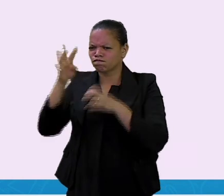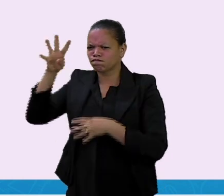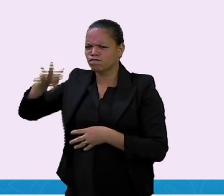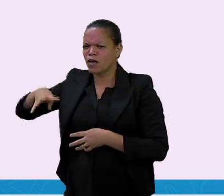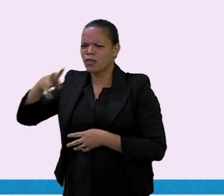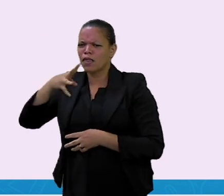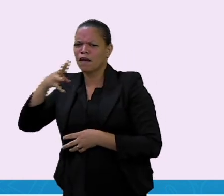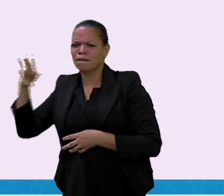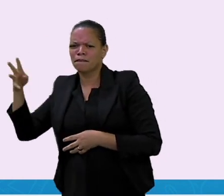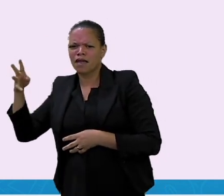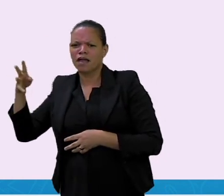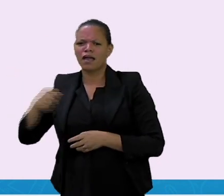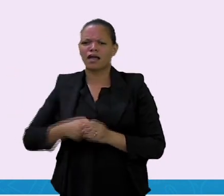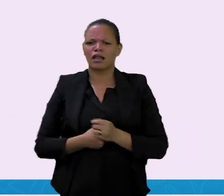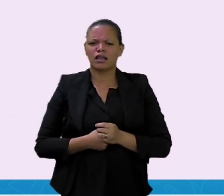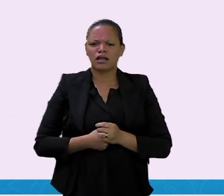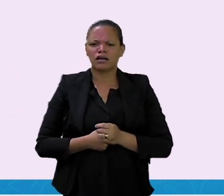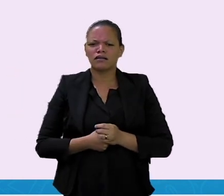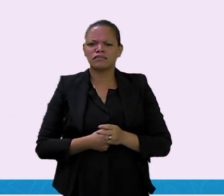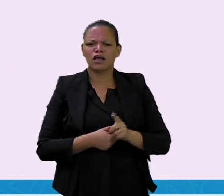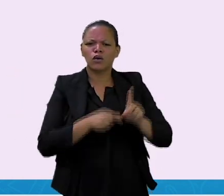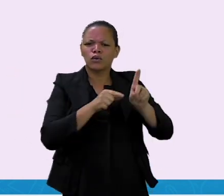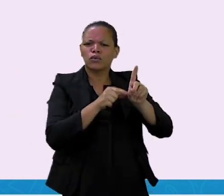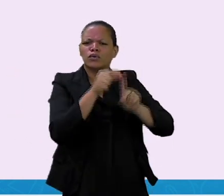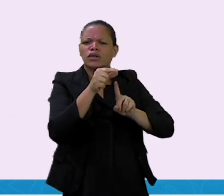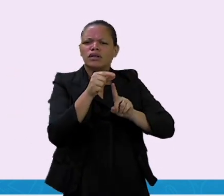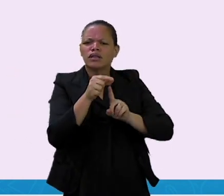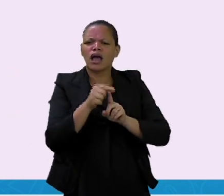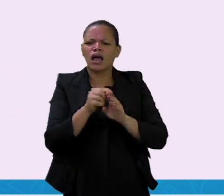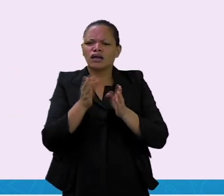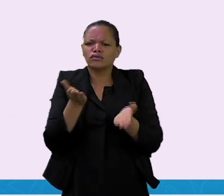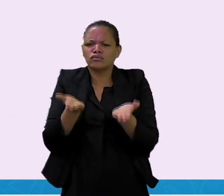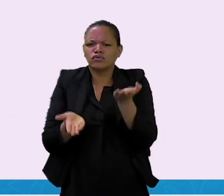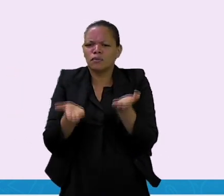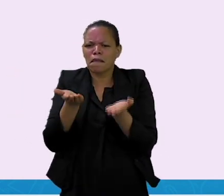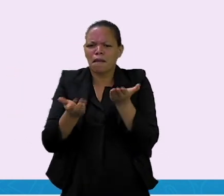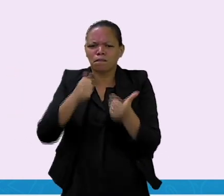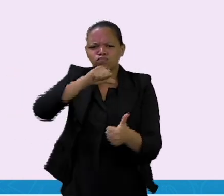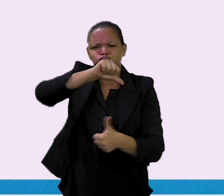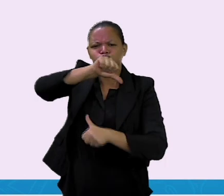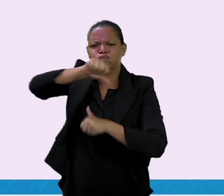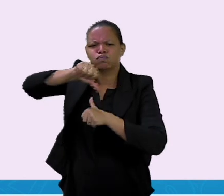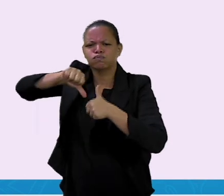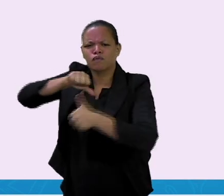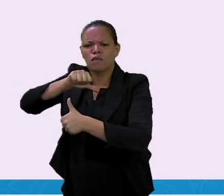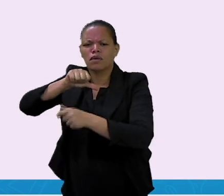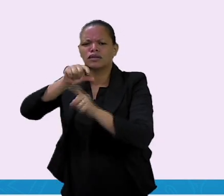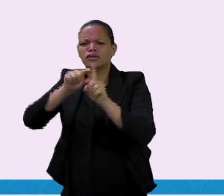C pede? Nós tivemos que passar do quilograma, que é esse aqui,